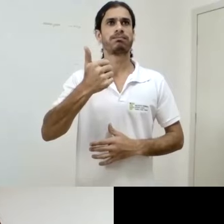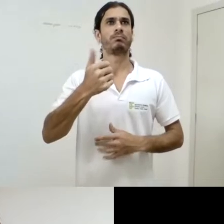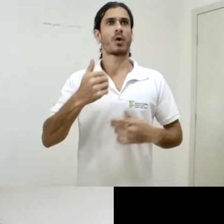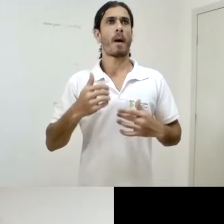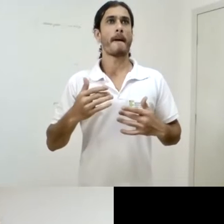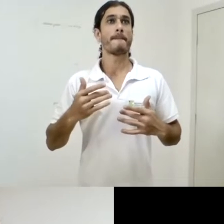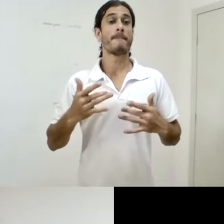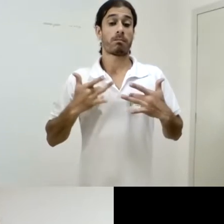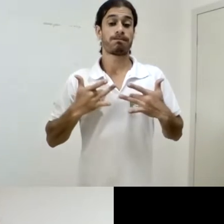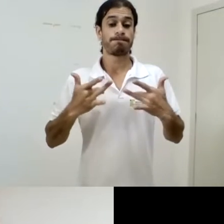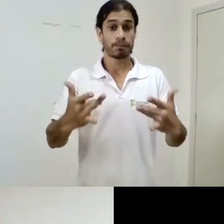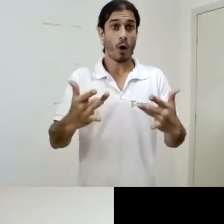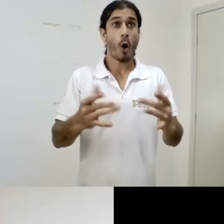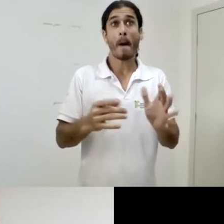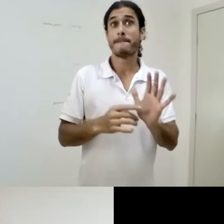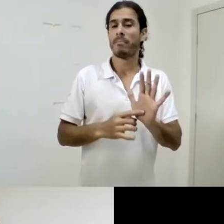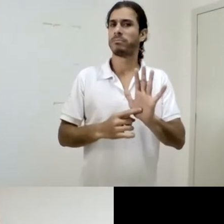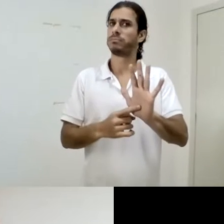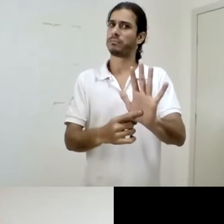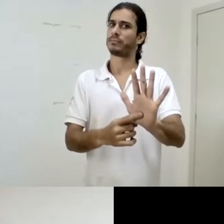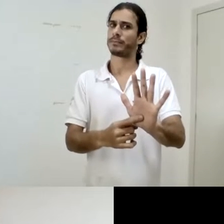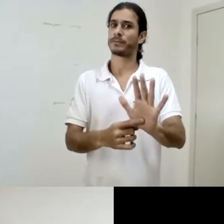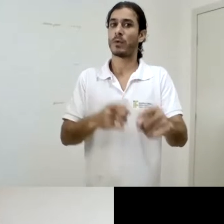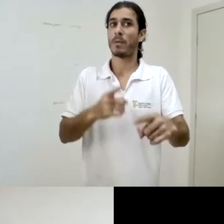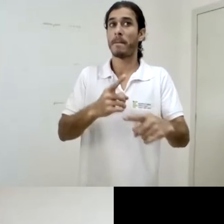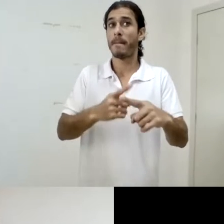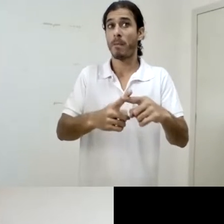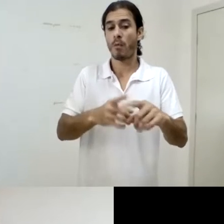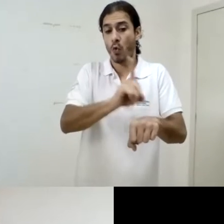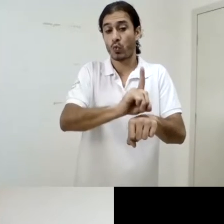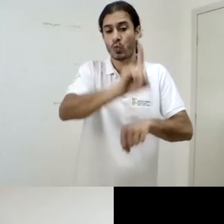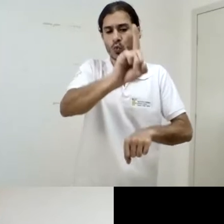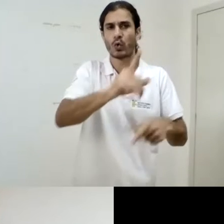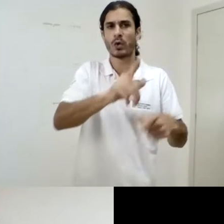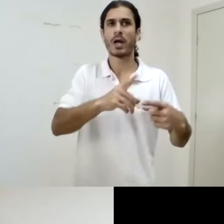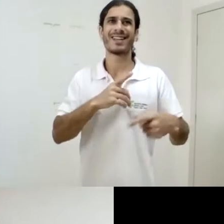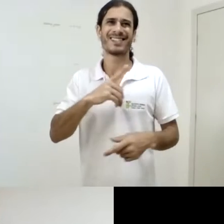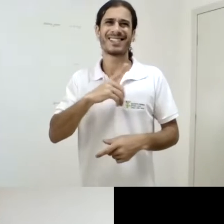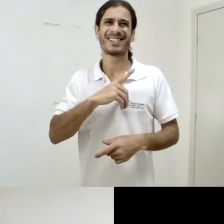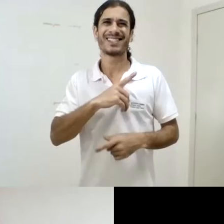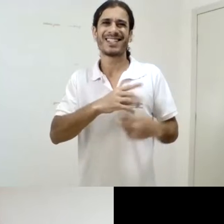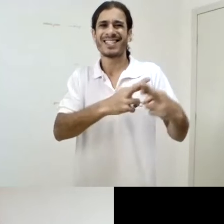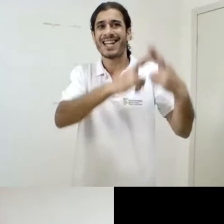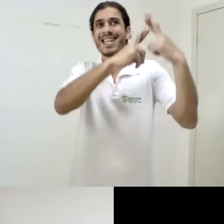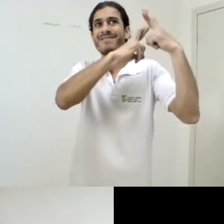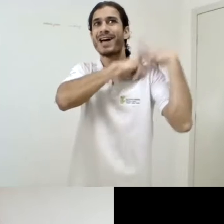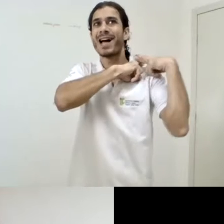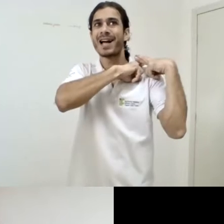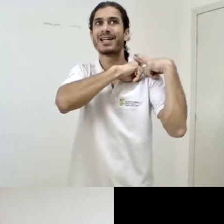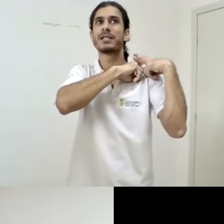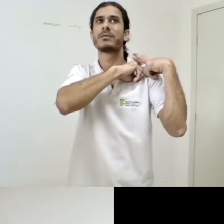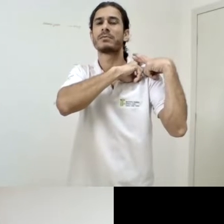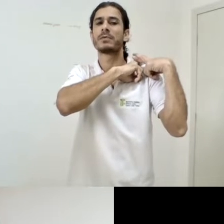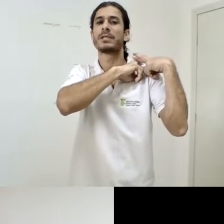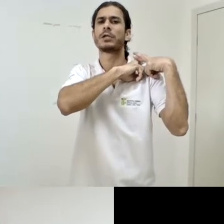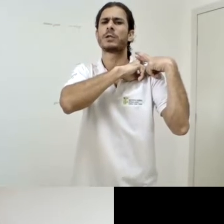Por quê? Porque ali a gente tem uma responsabilidade de pesquisar sob um ângulo.